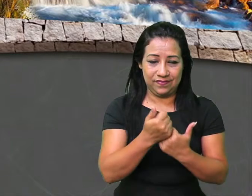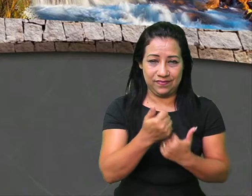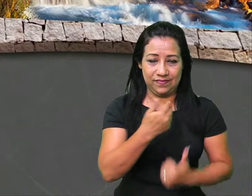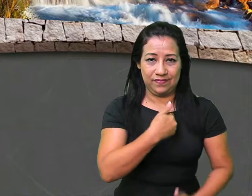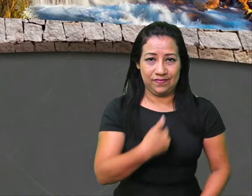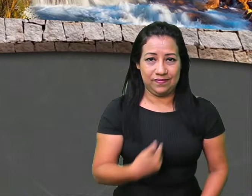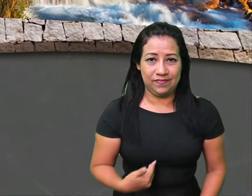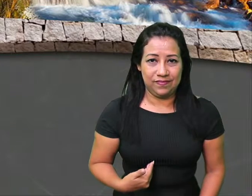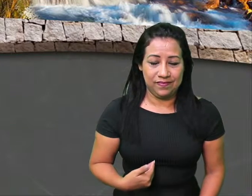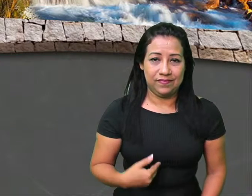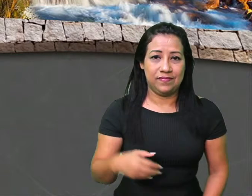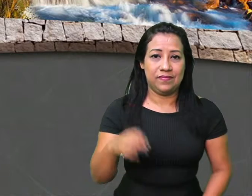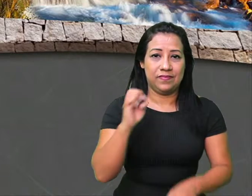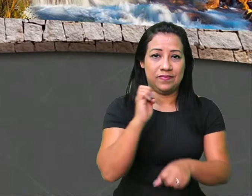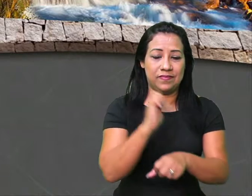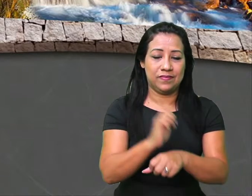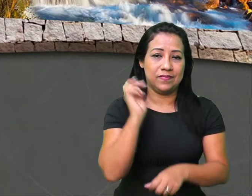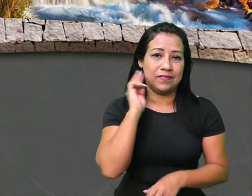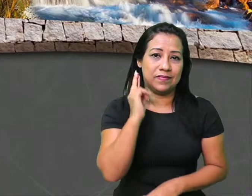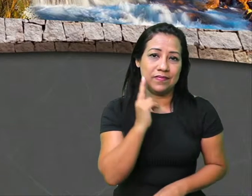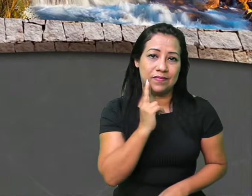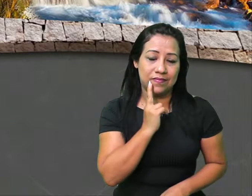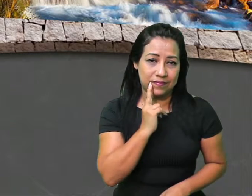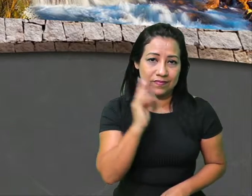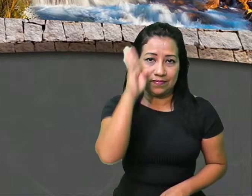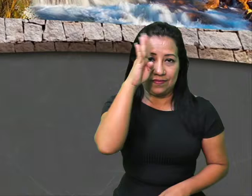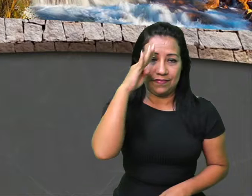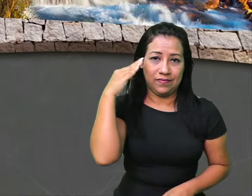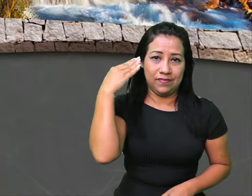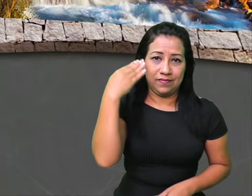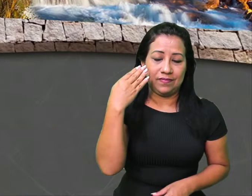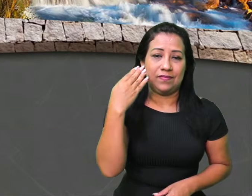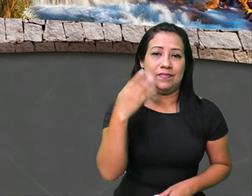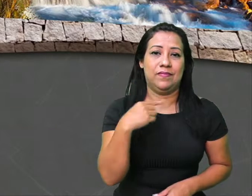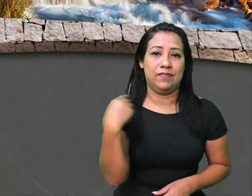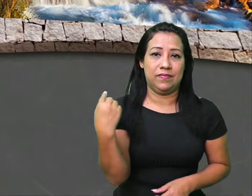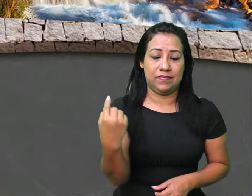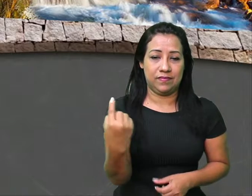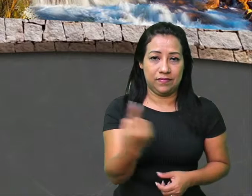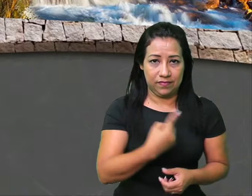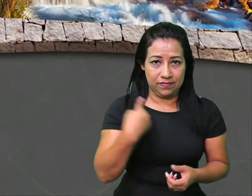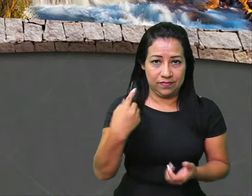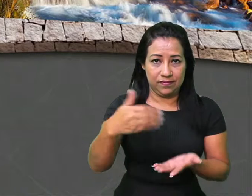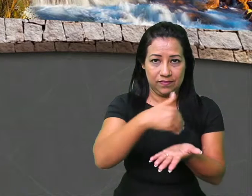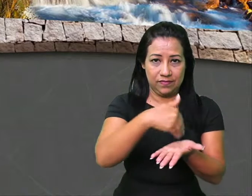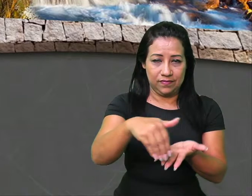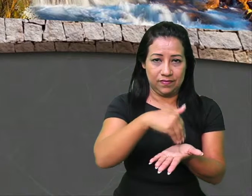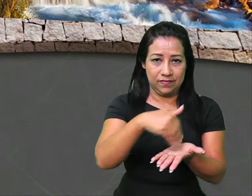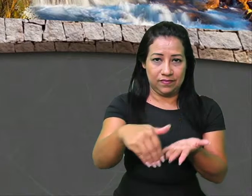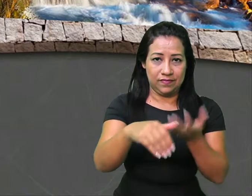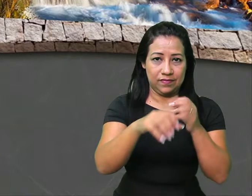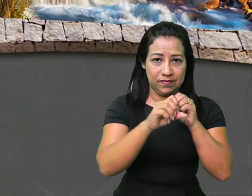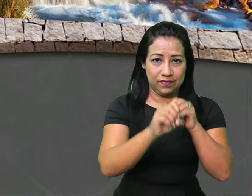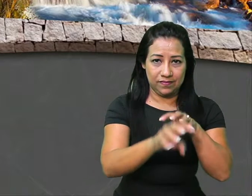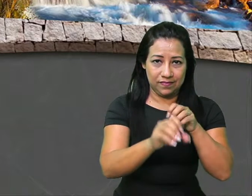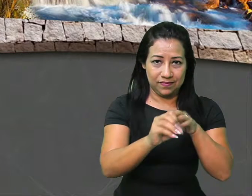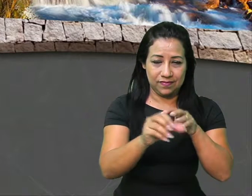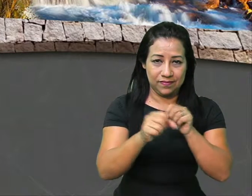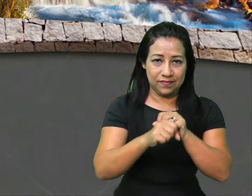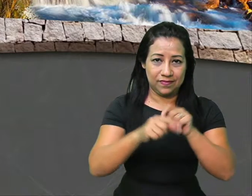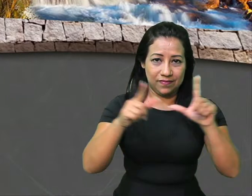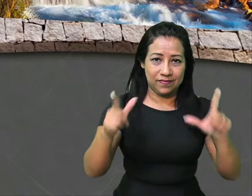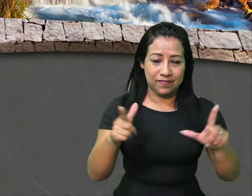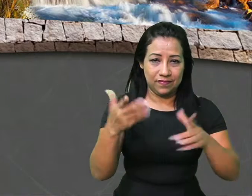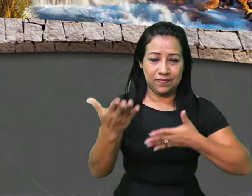do governador Coronel Marcos Rocha, do nosso secretário de Educação e, claro, da